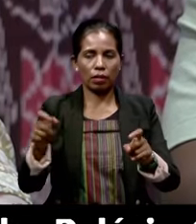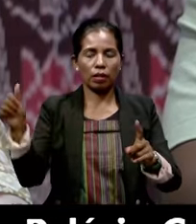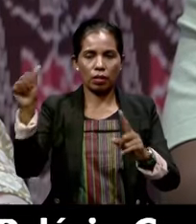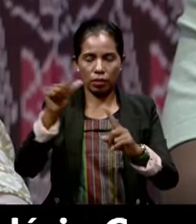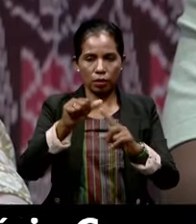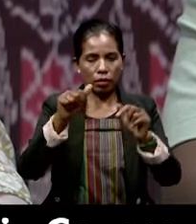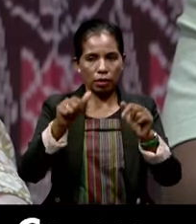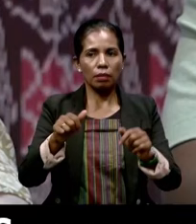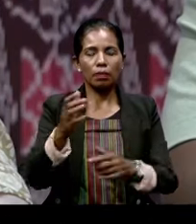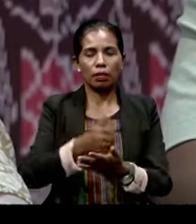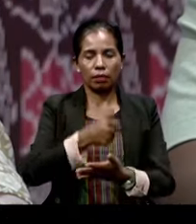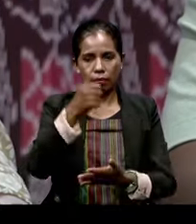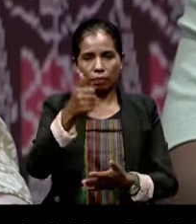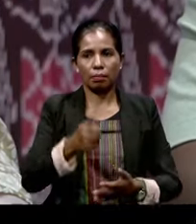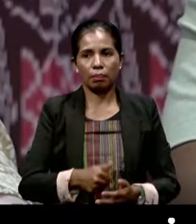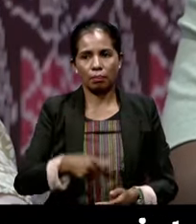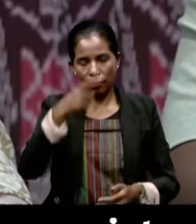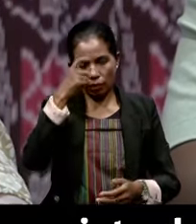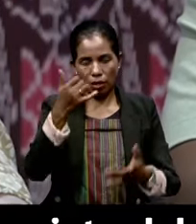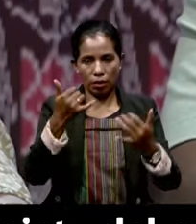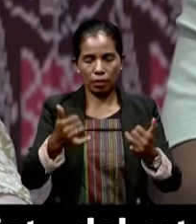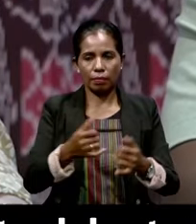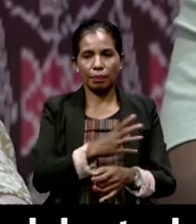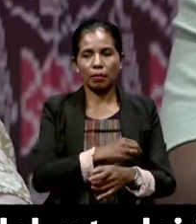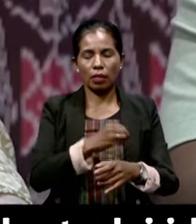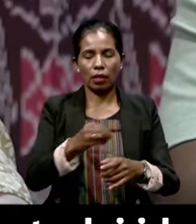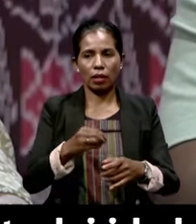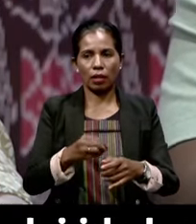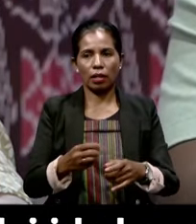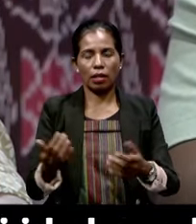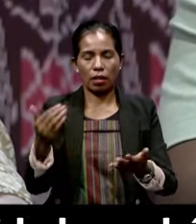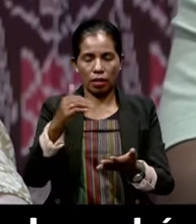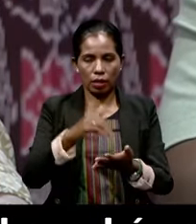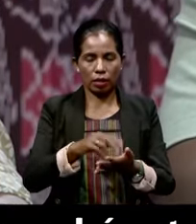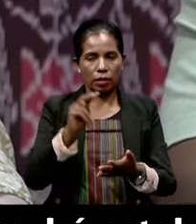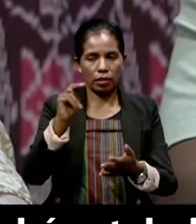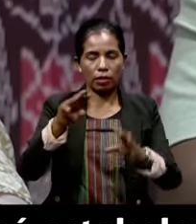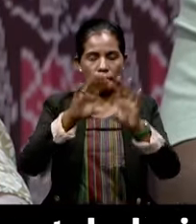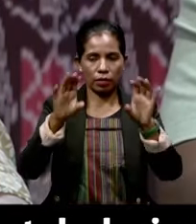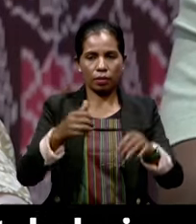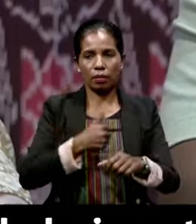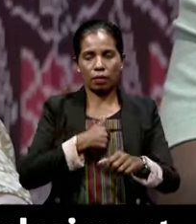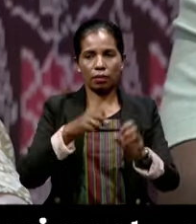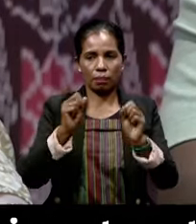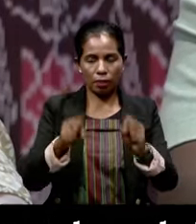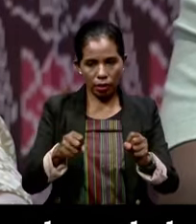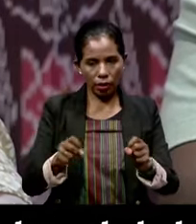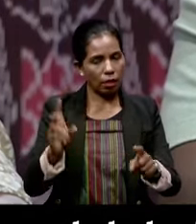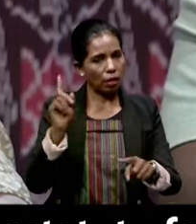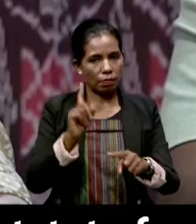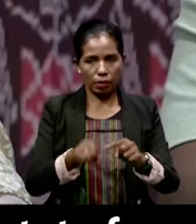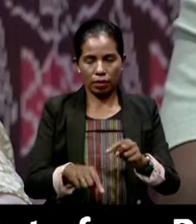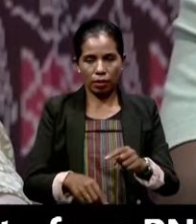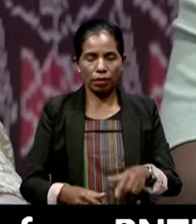né mas nem belio também né agora nem atu ia nem fila para levar nem mas certifica nem ande nem bele cala bele também